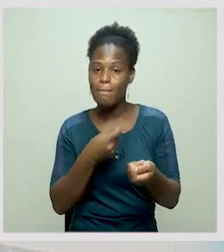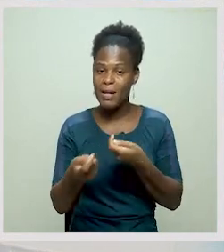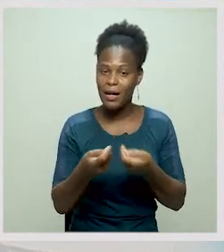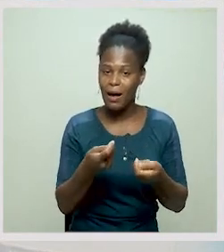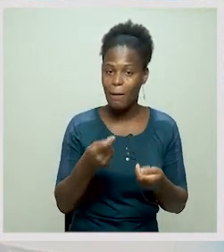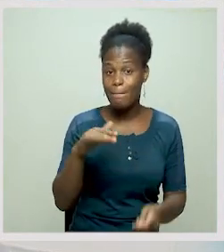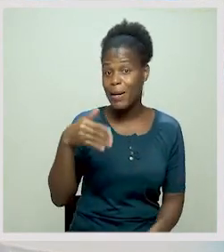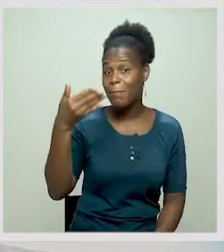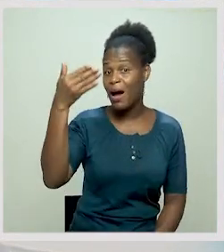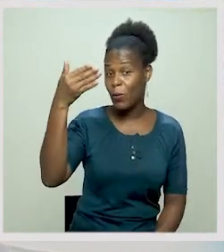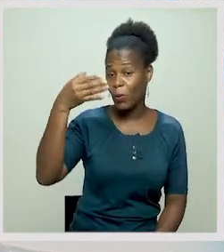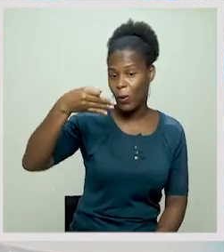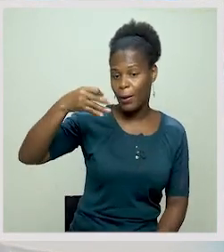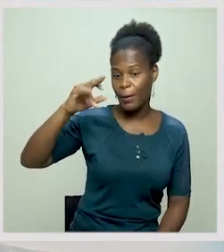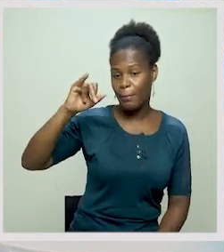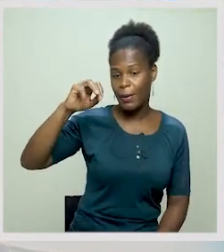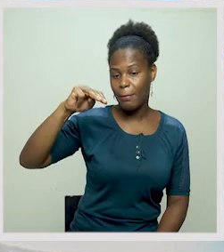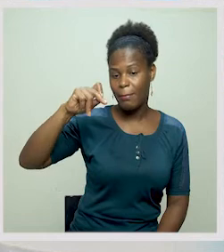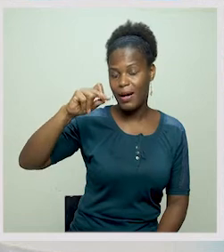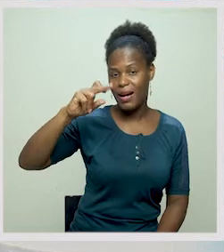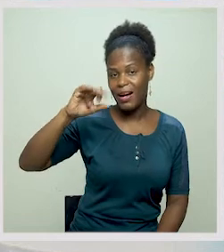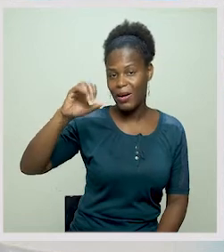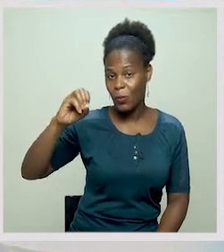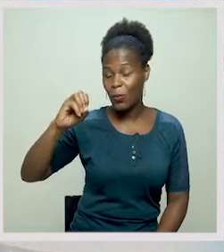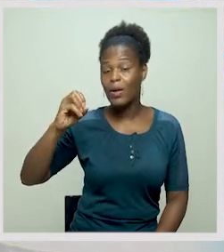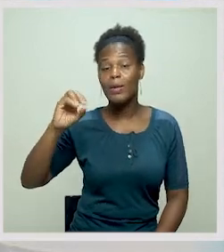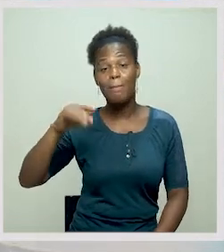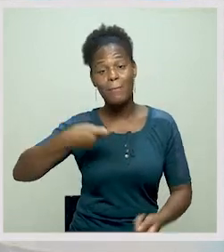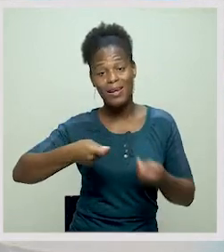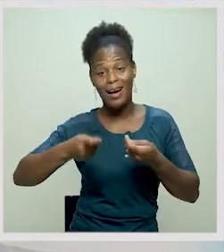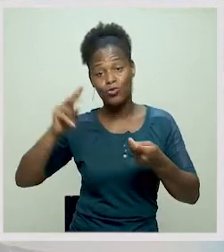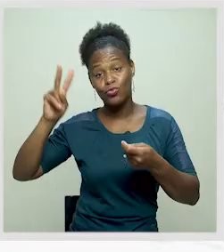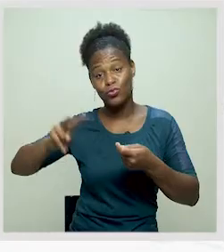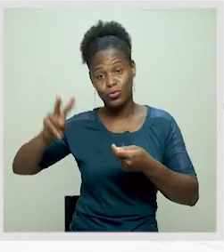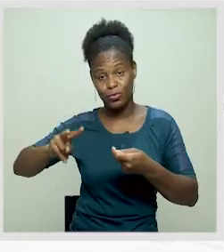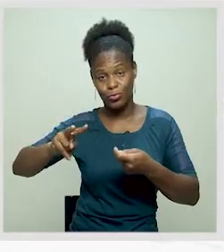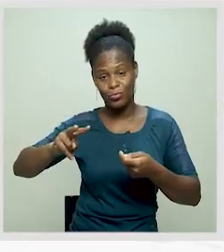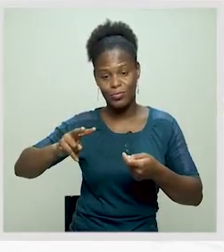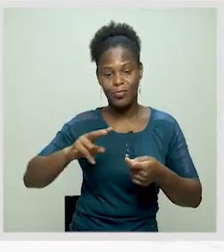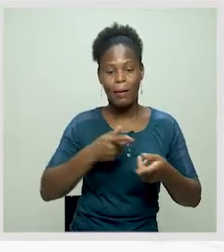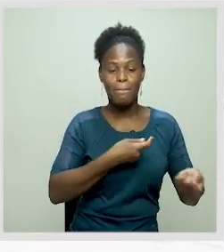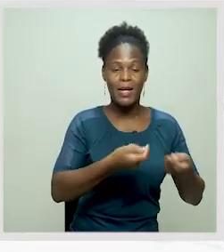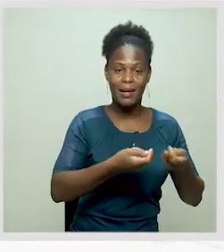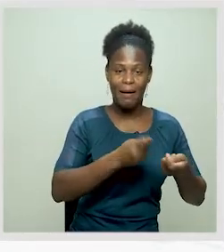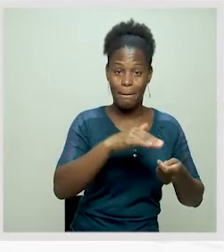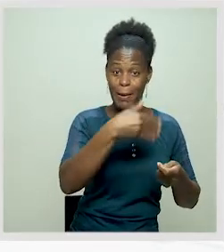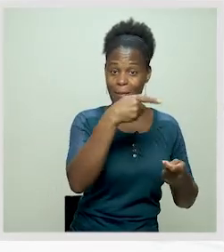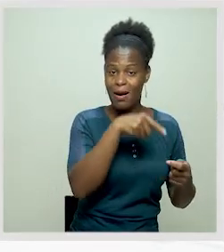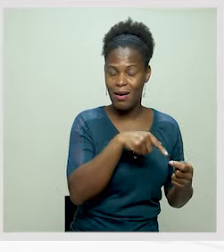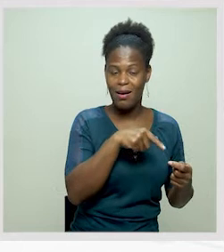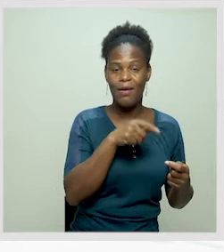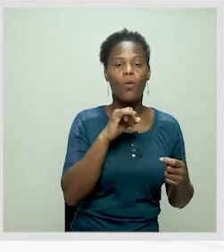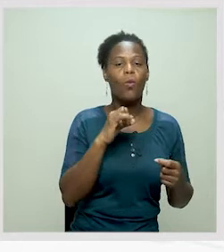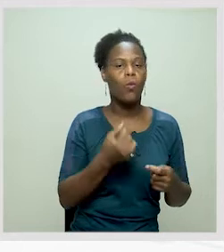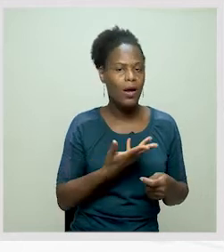mercado primário e o mercado secundário. O mercado primário